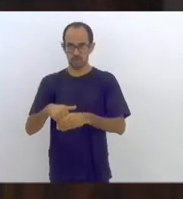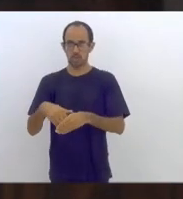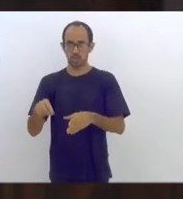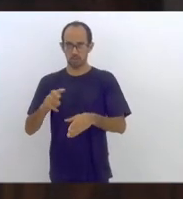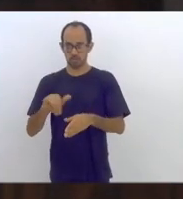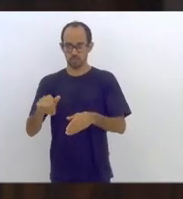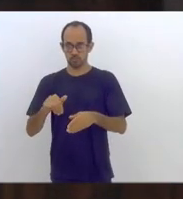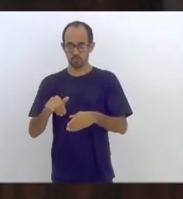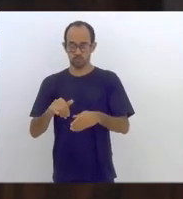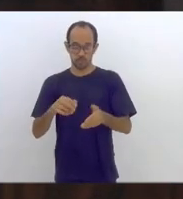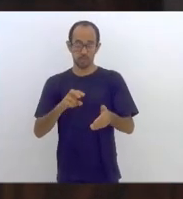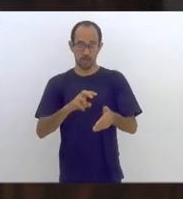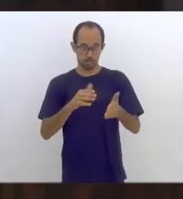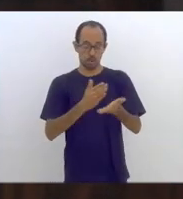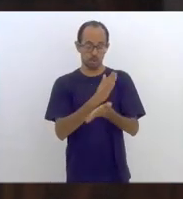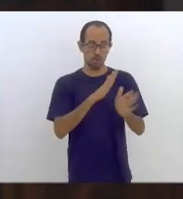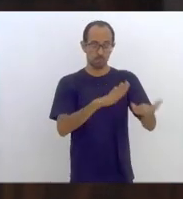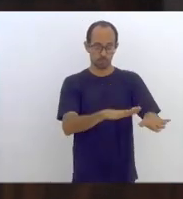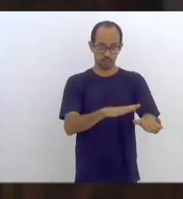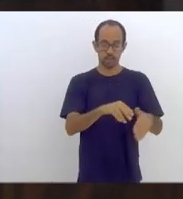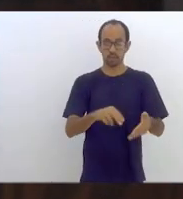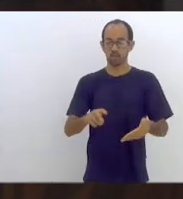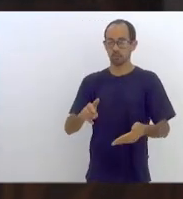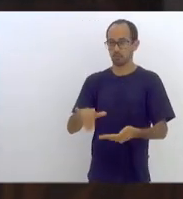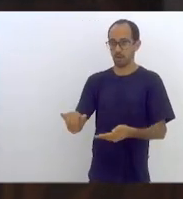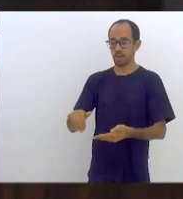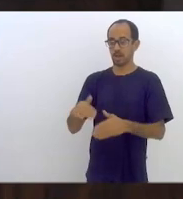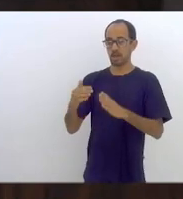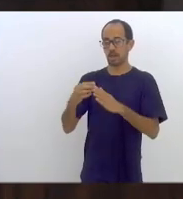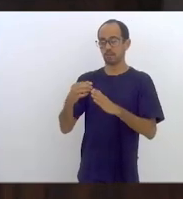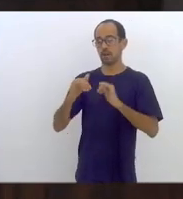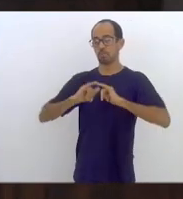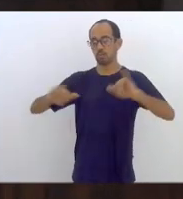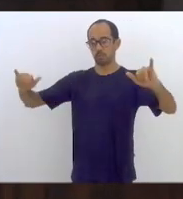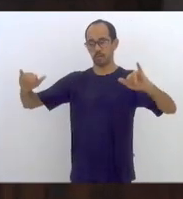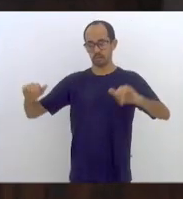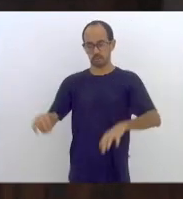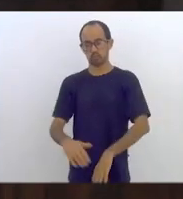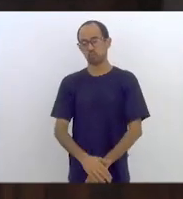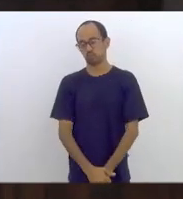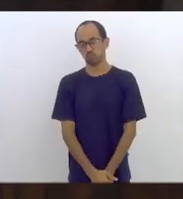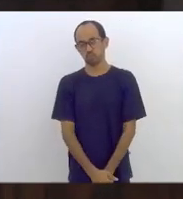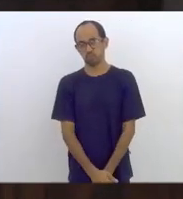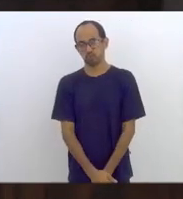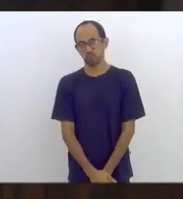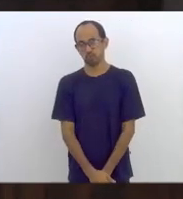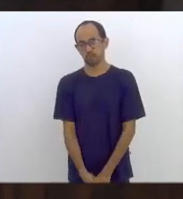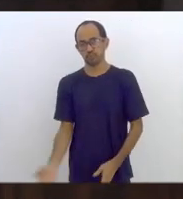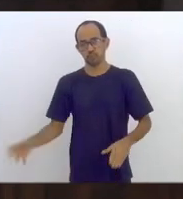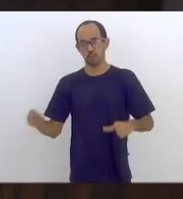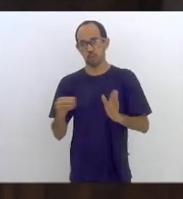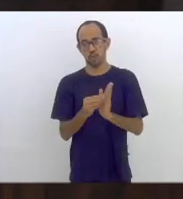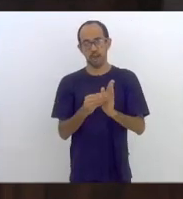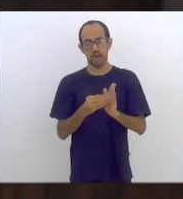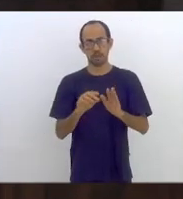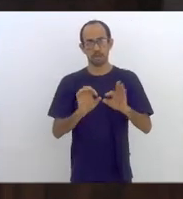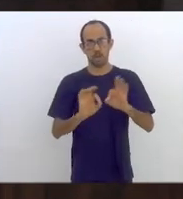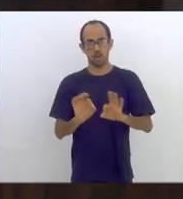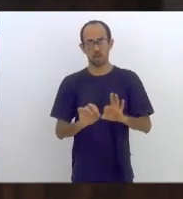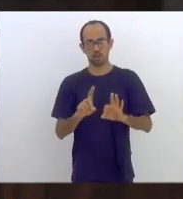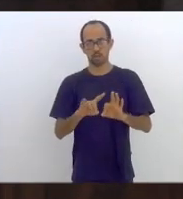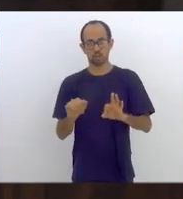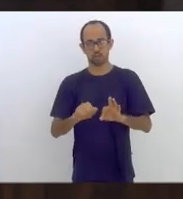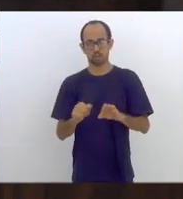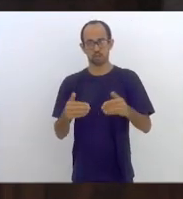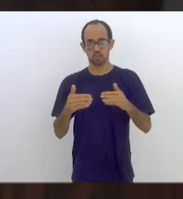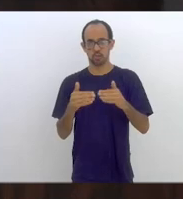senhores que aprovam permaneças Como estão aprovados vai a publicação ordem do dia de acordo com o tecido do artigo 47